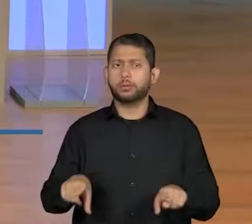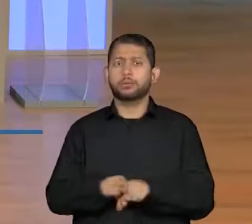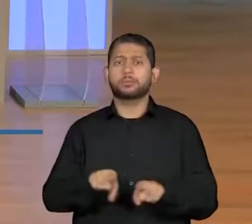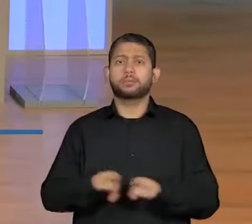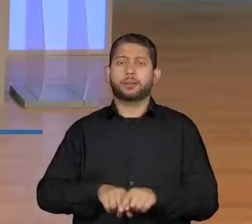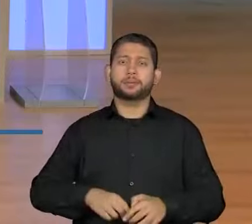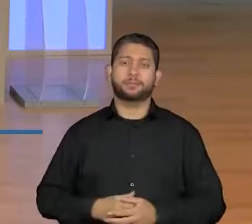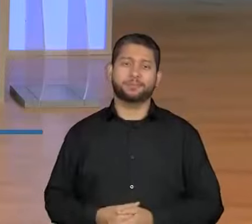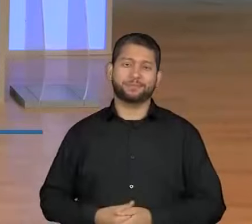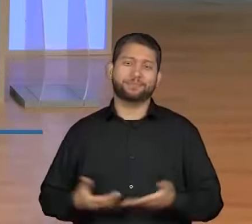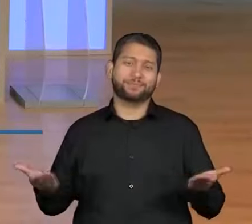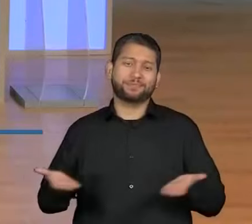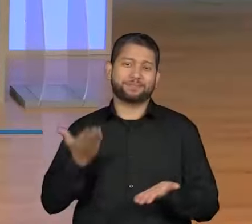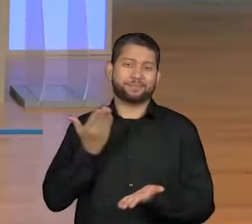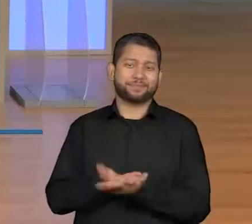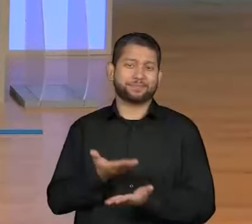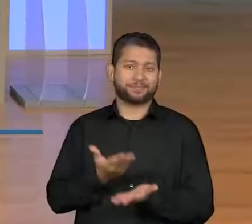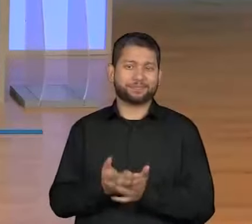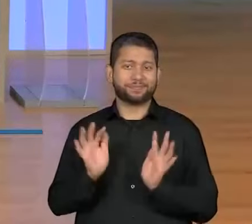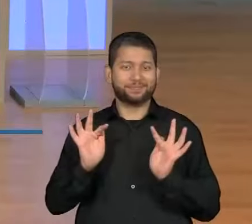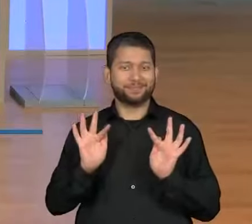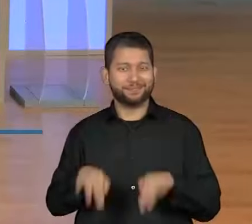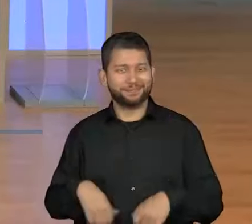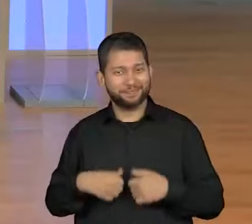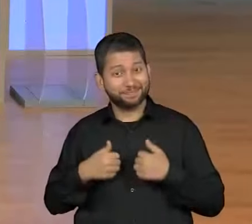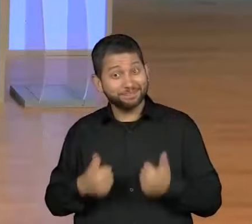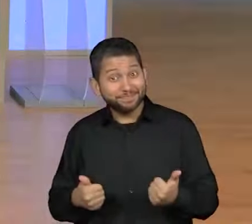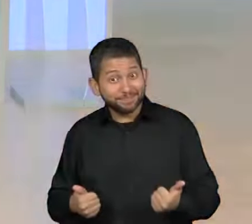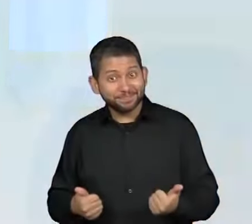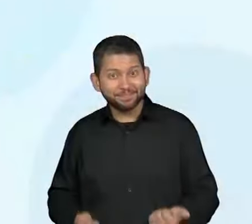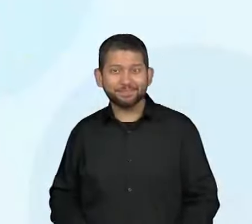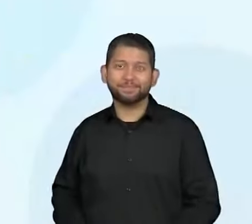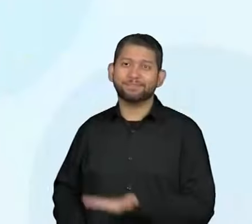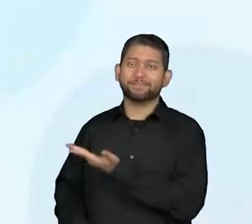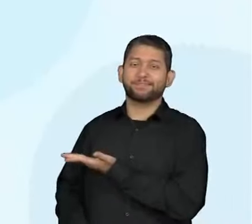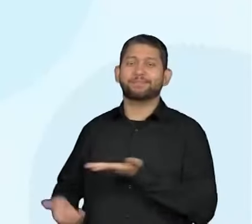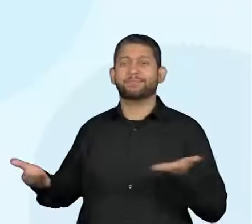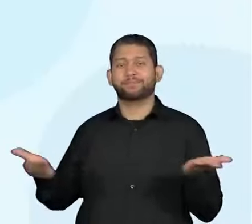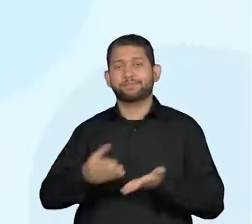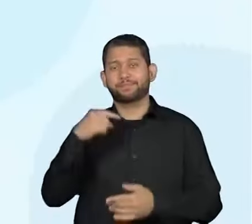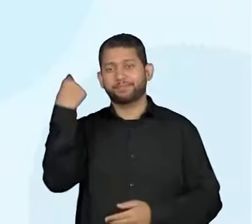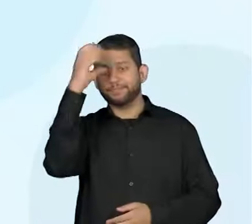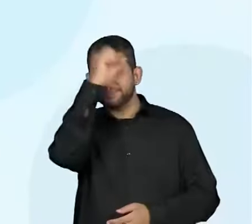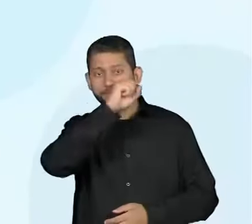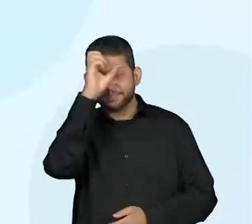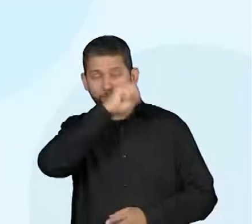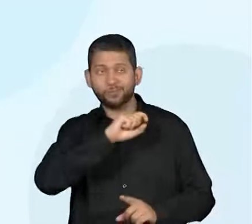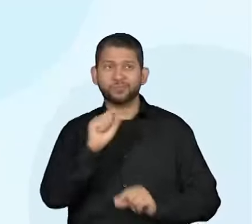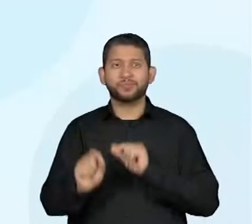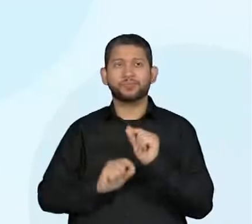Pro, a nossa aula já está chegando ao fim, não é mesmo? O que aprendemos hoje?